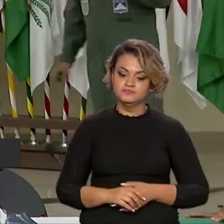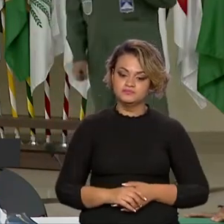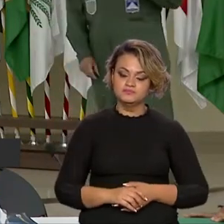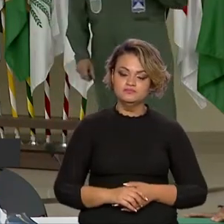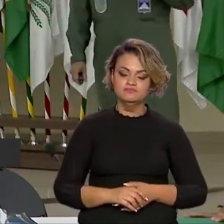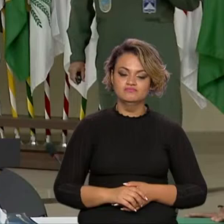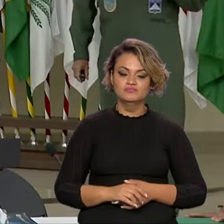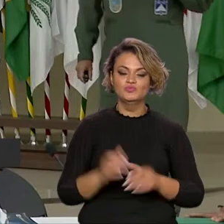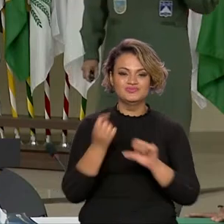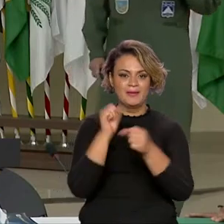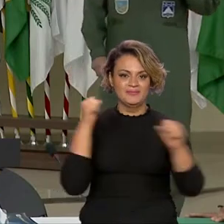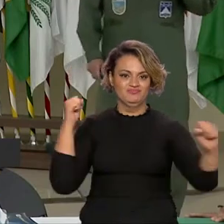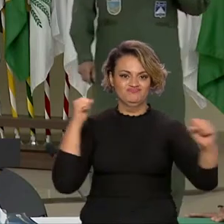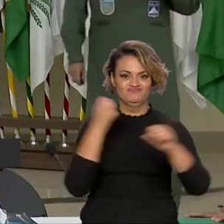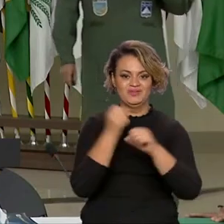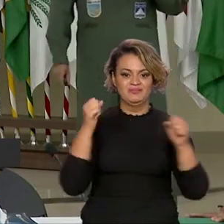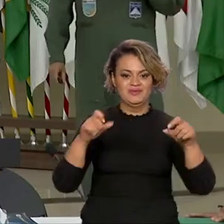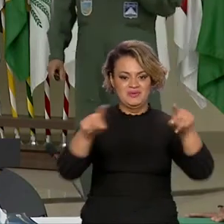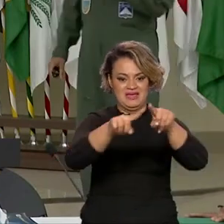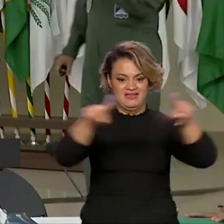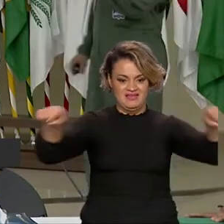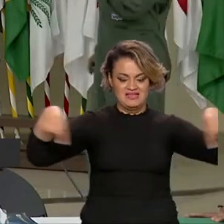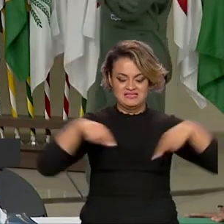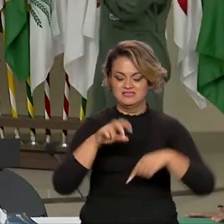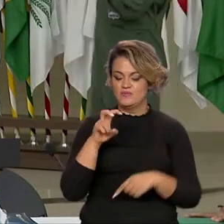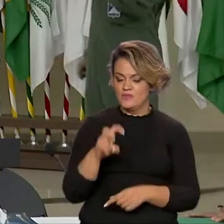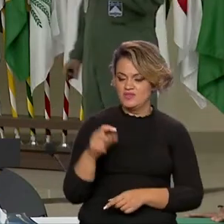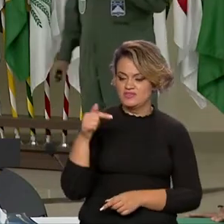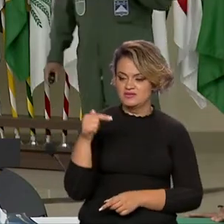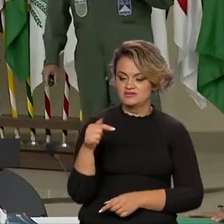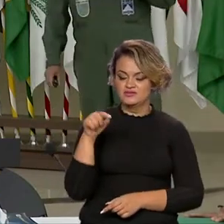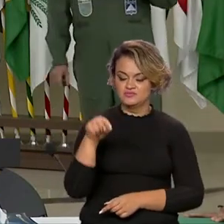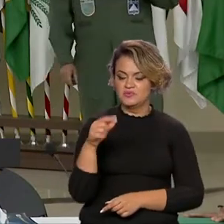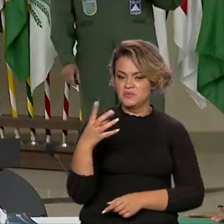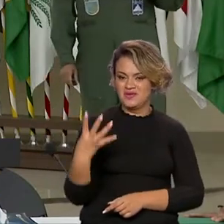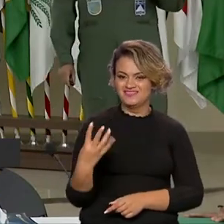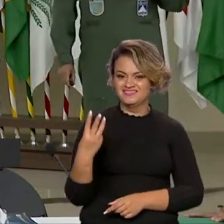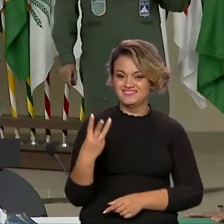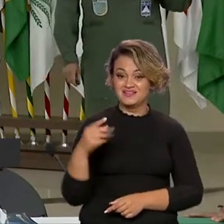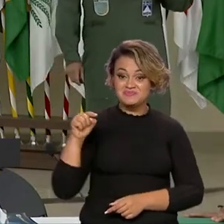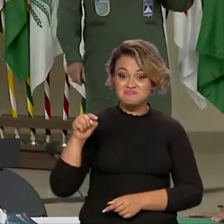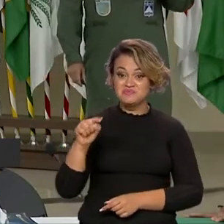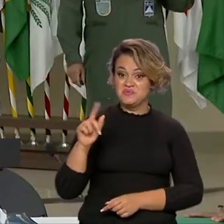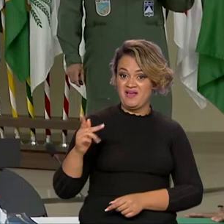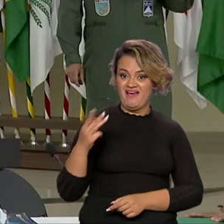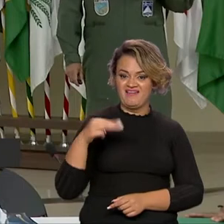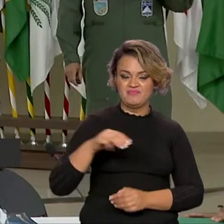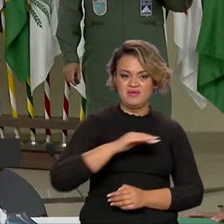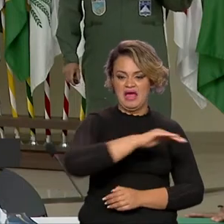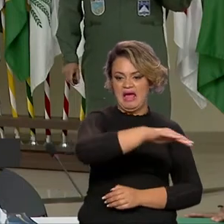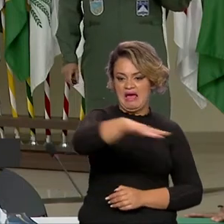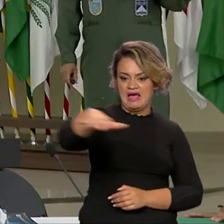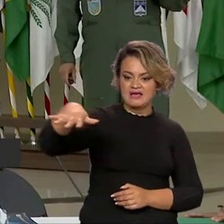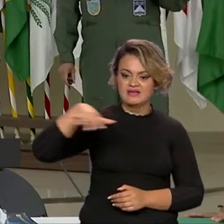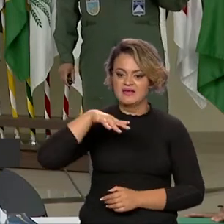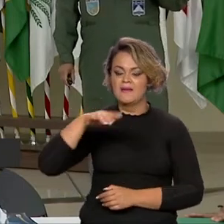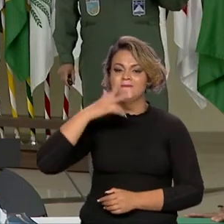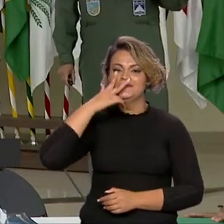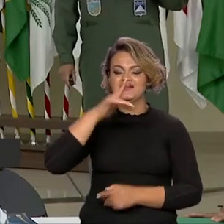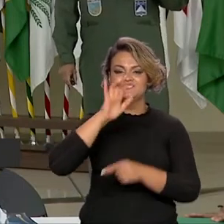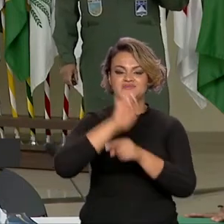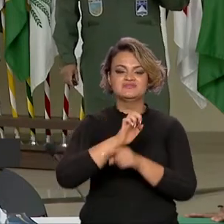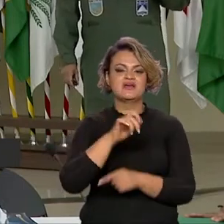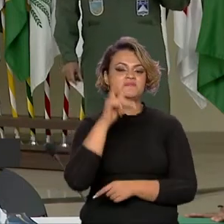são as dimensões. Então, uma área de 57,43 mil quilômetros quadrados, uma área similar à área do